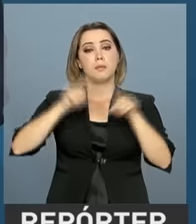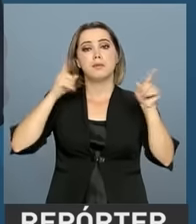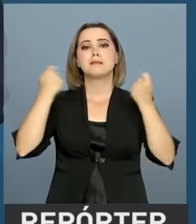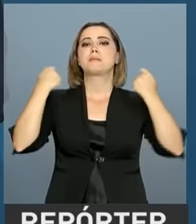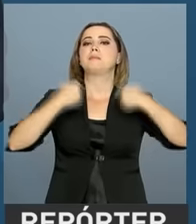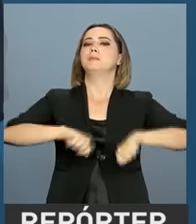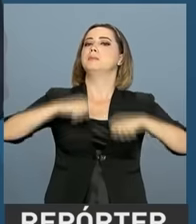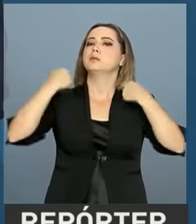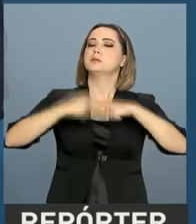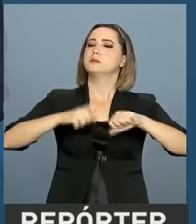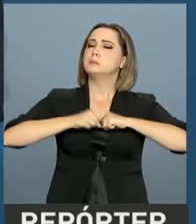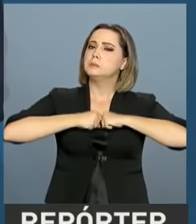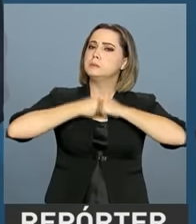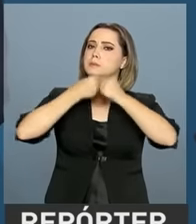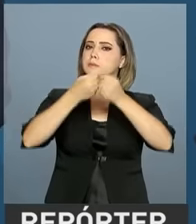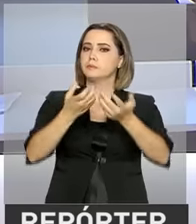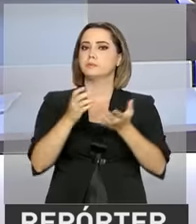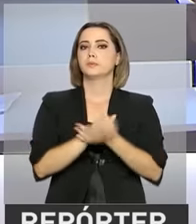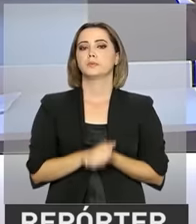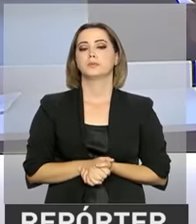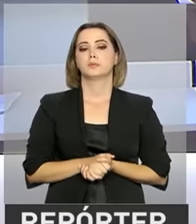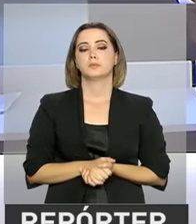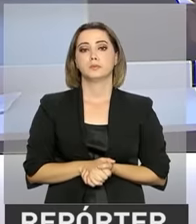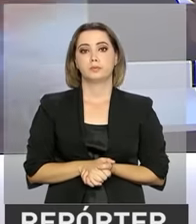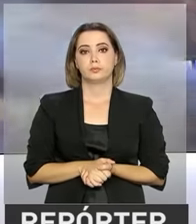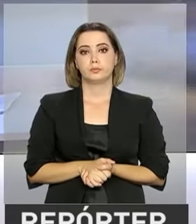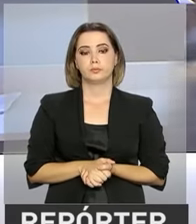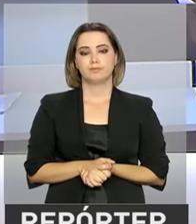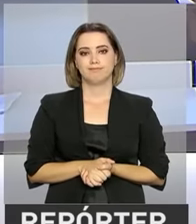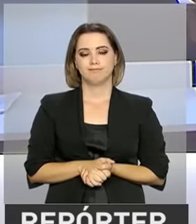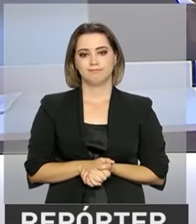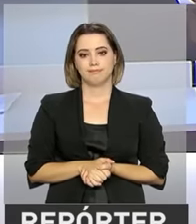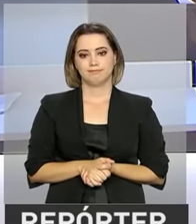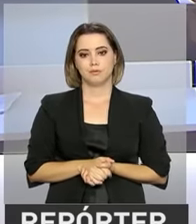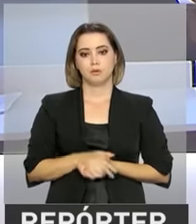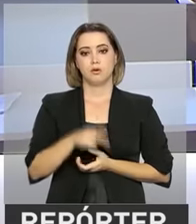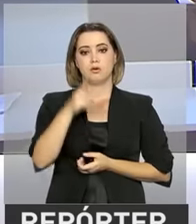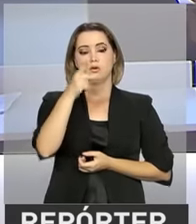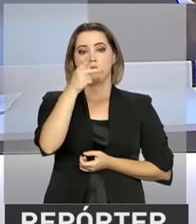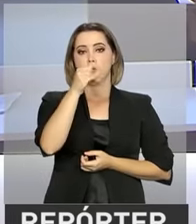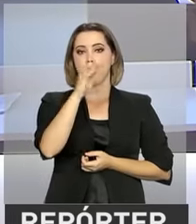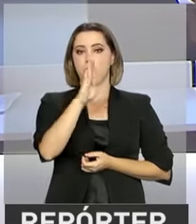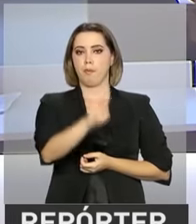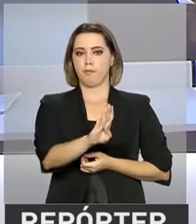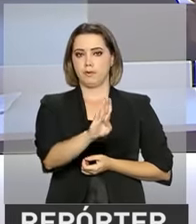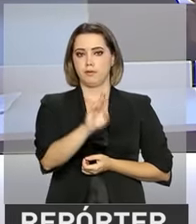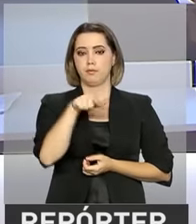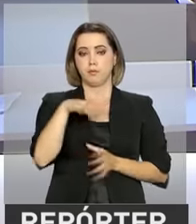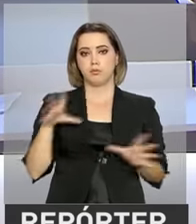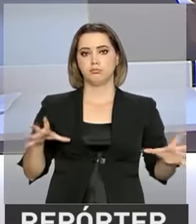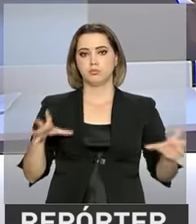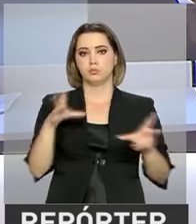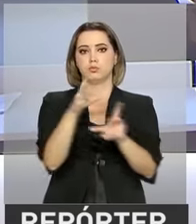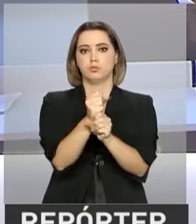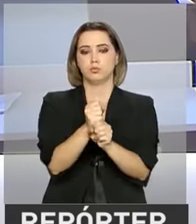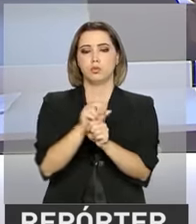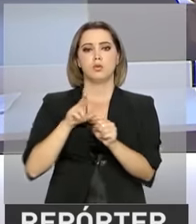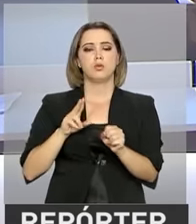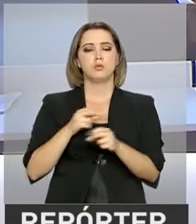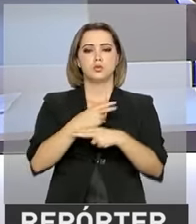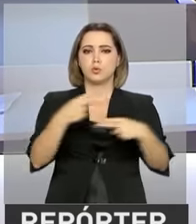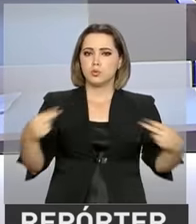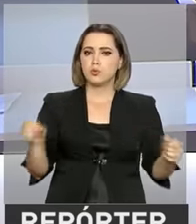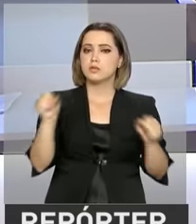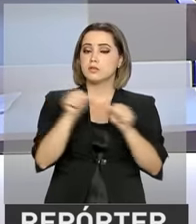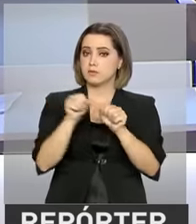há por fazer o produto interno bruto o PIB que é a soma de todos os bens e serviços produzidos